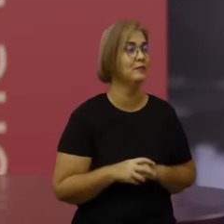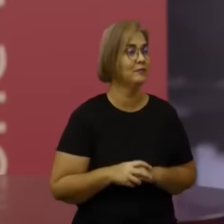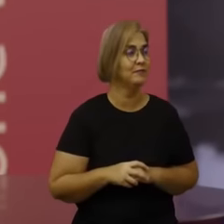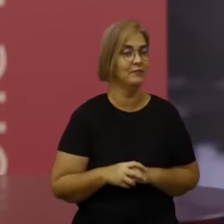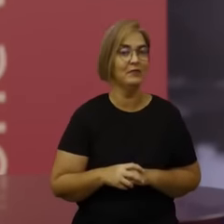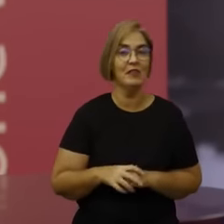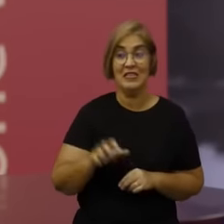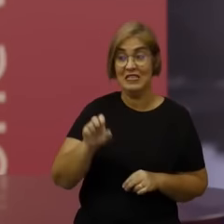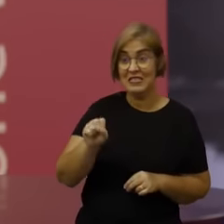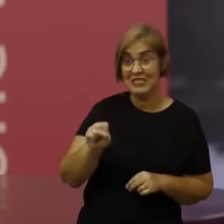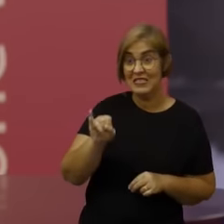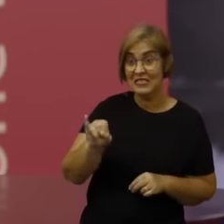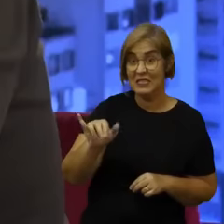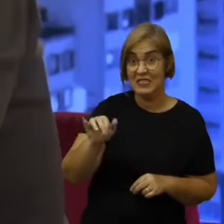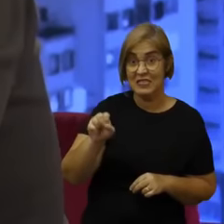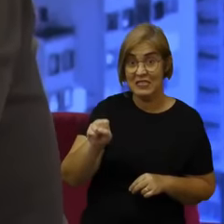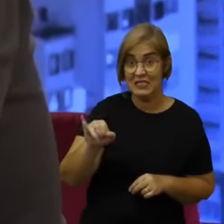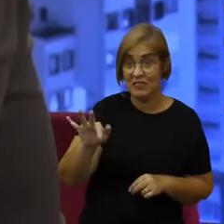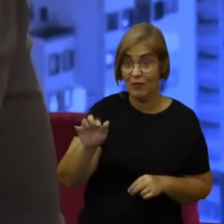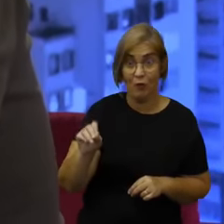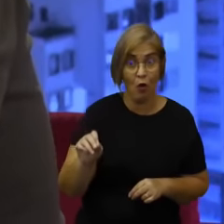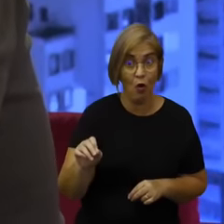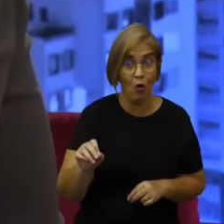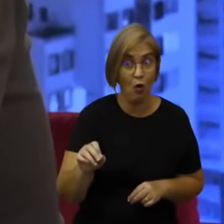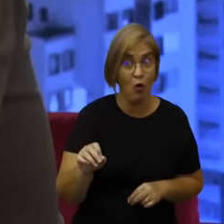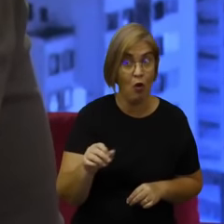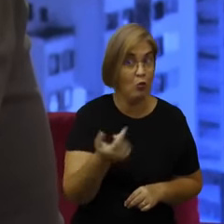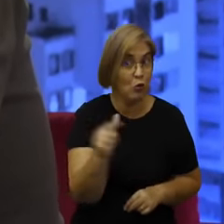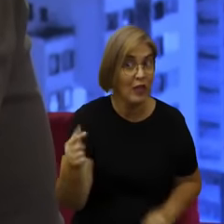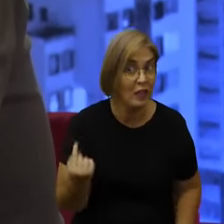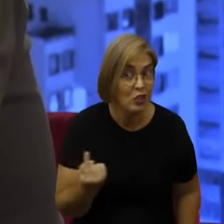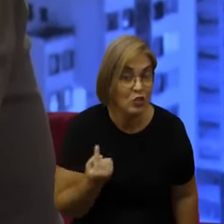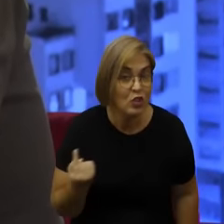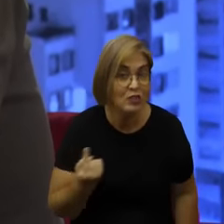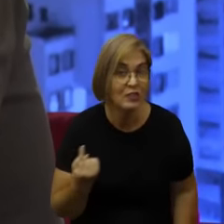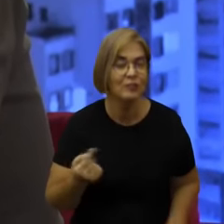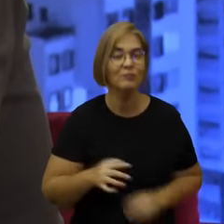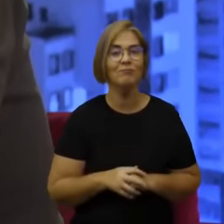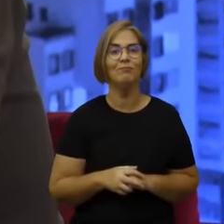sí não está sozinho. Eh,